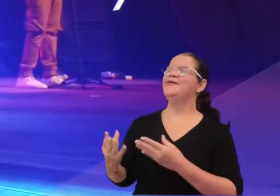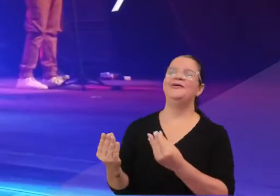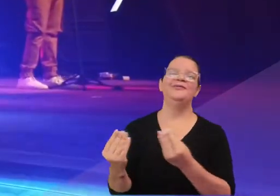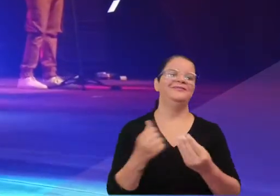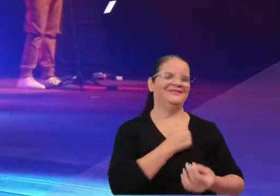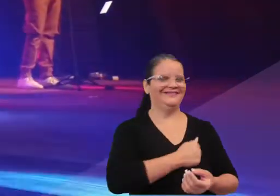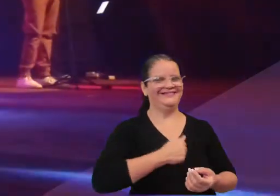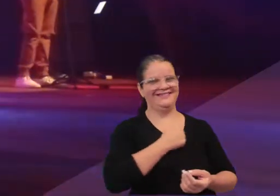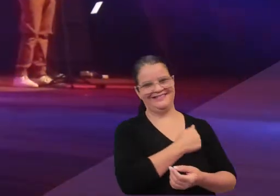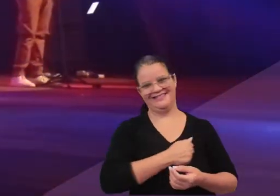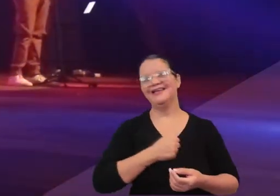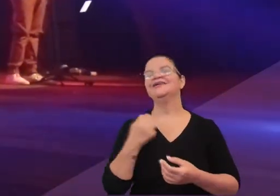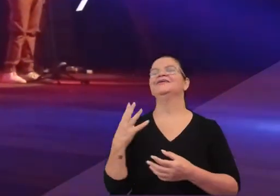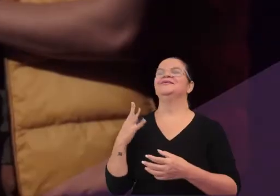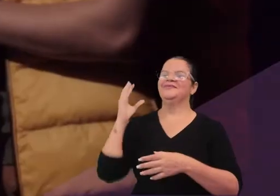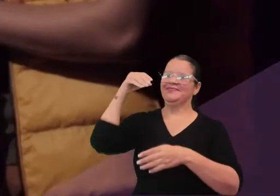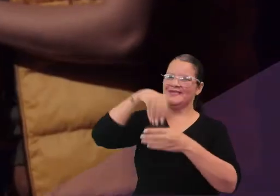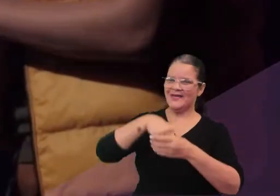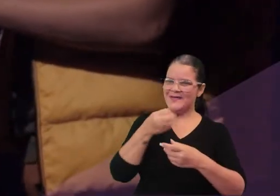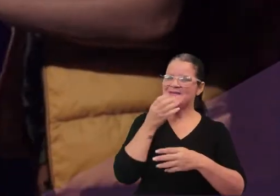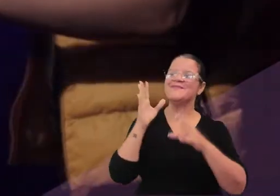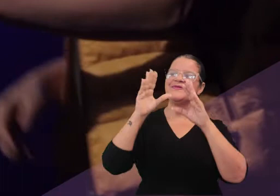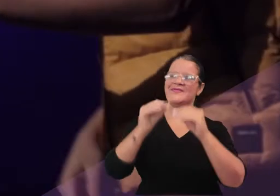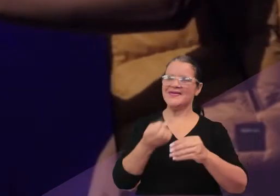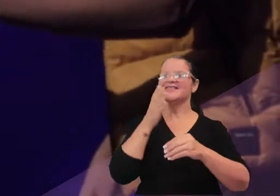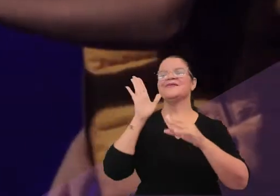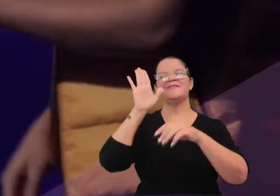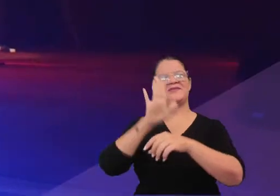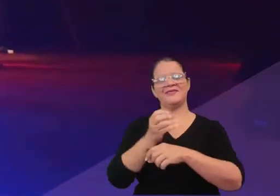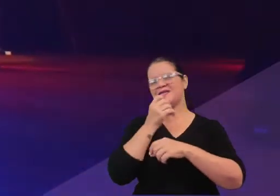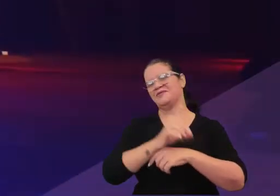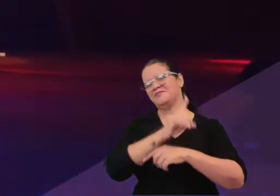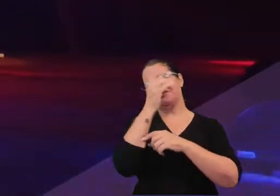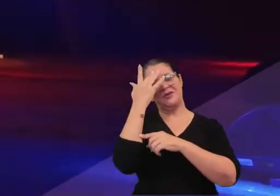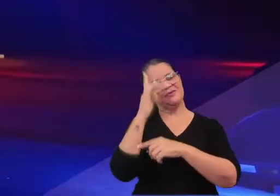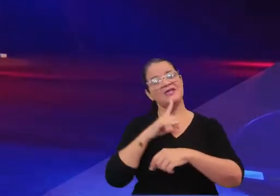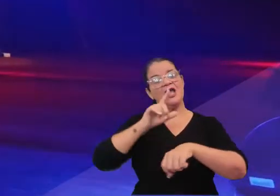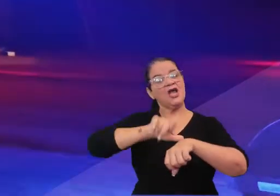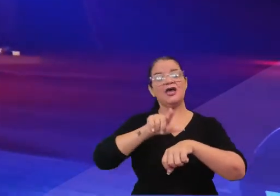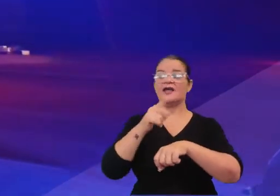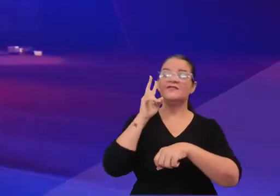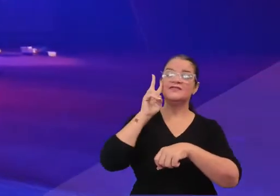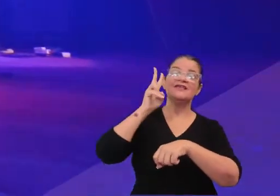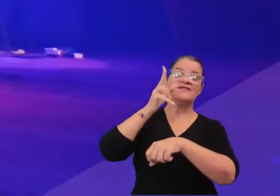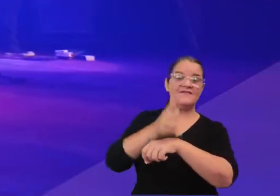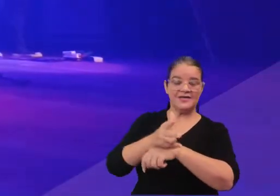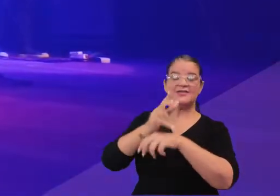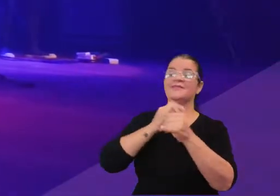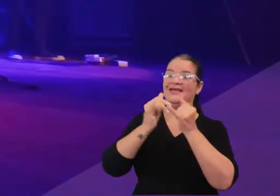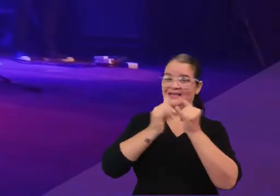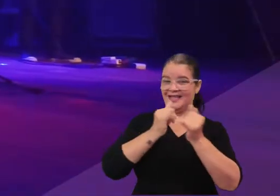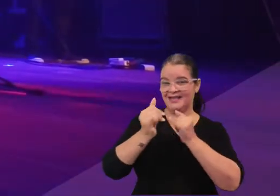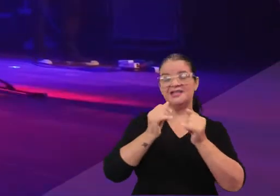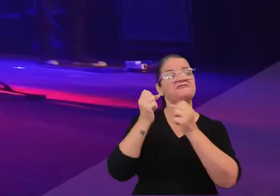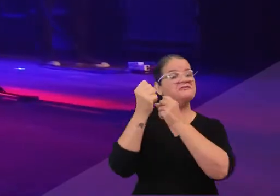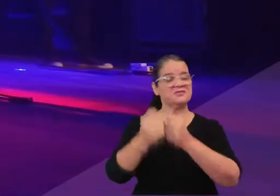Saudade que eu tava do palco, hein, Joyce? Muita, muita saudade, me inclua nessa. Boa noite, boa tarde, bom dia, não sei que horário